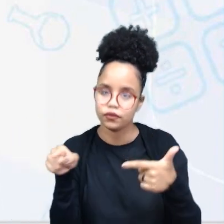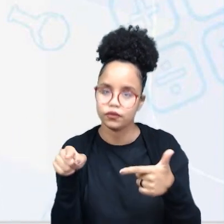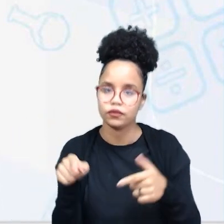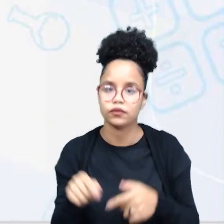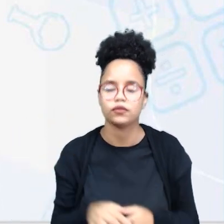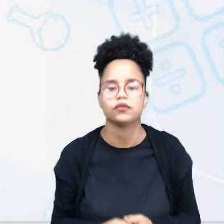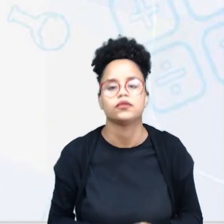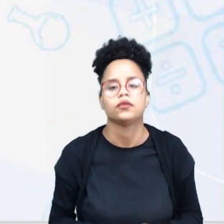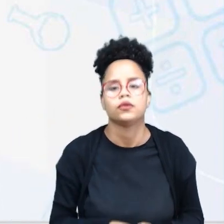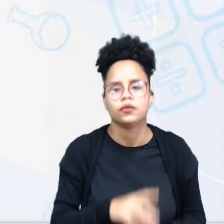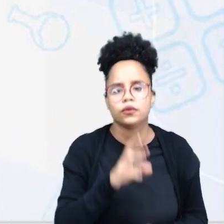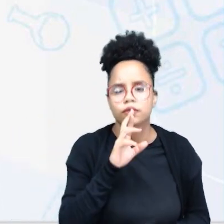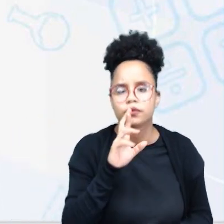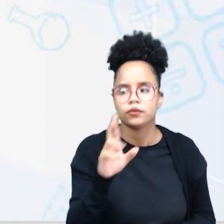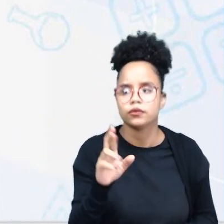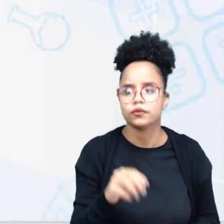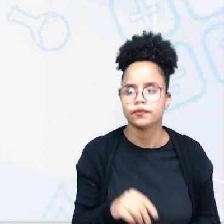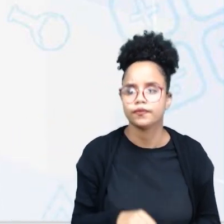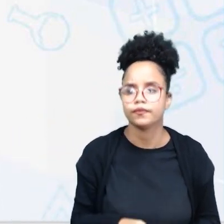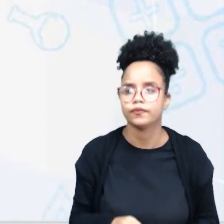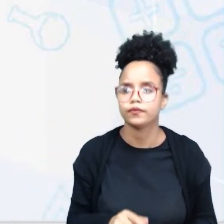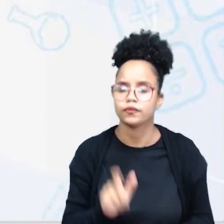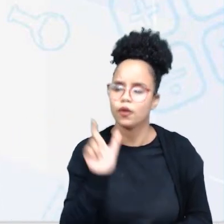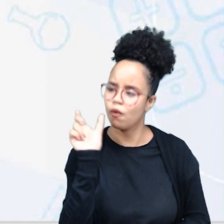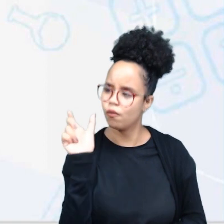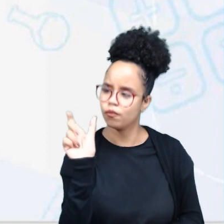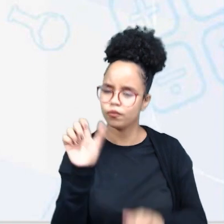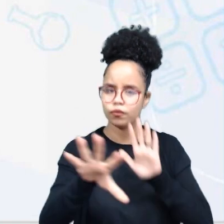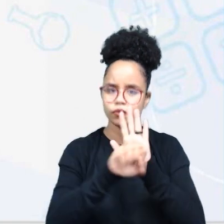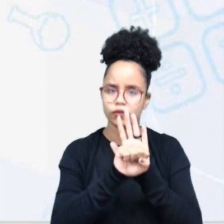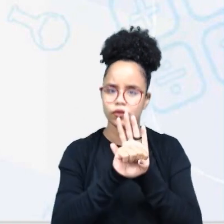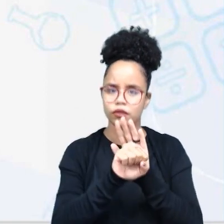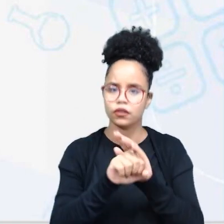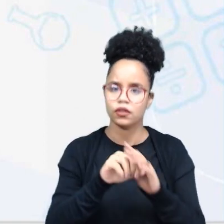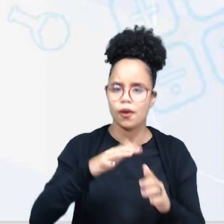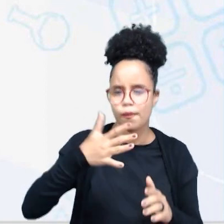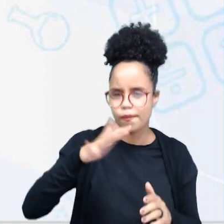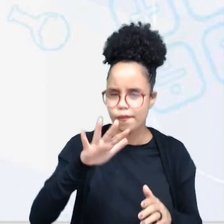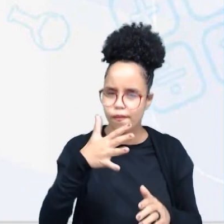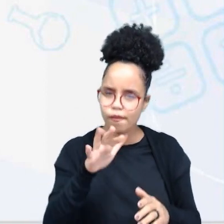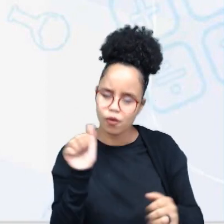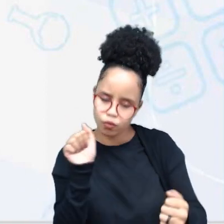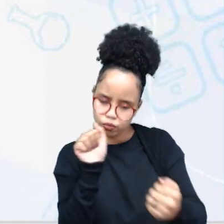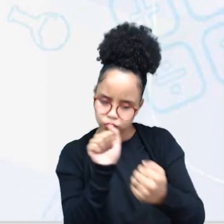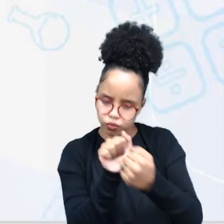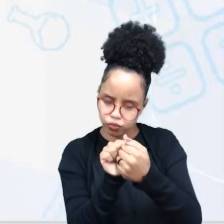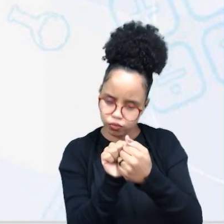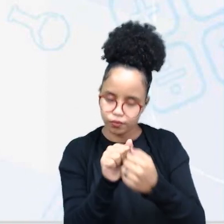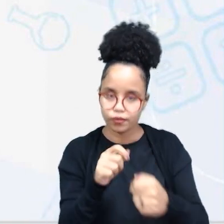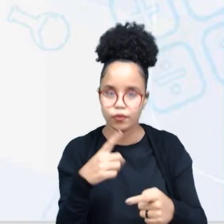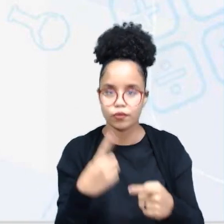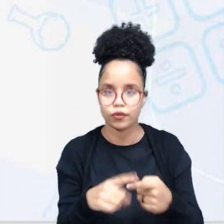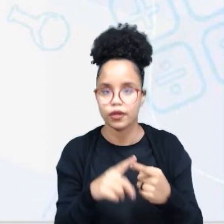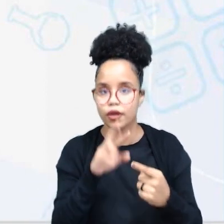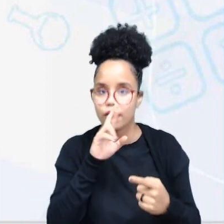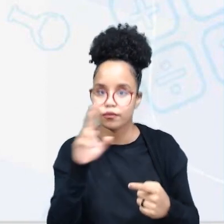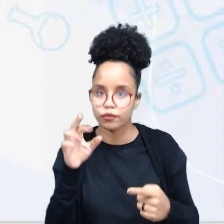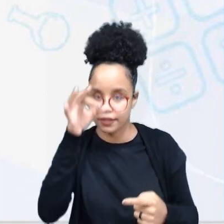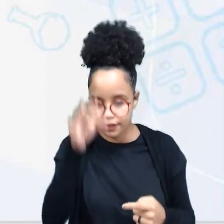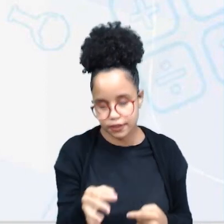e sempre acha se valesse é igual com til em cima significa aproximado que a gente não tem o valor exato né